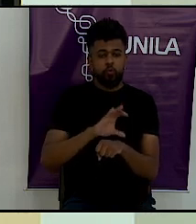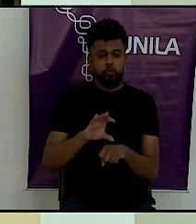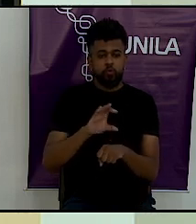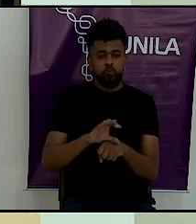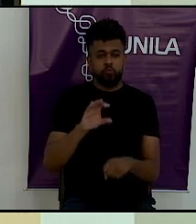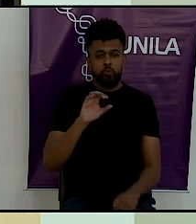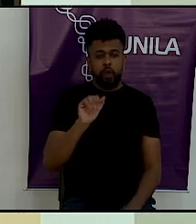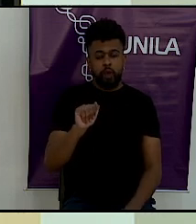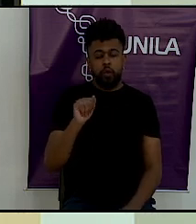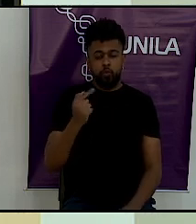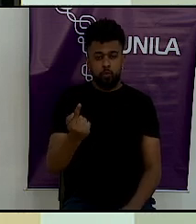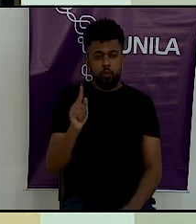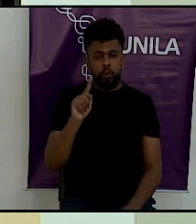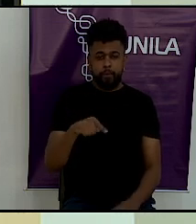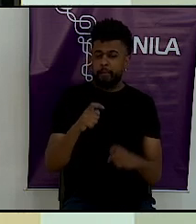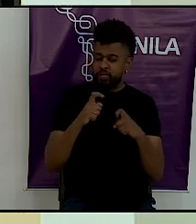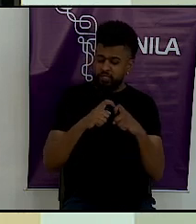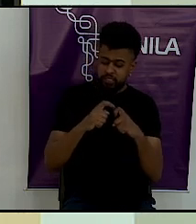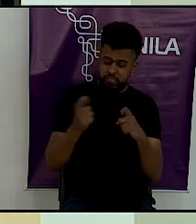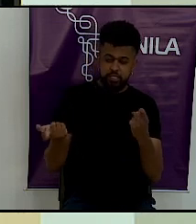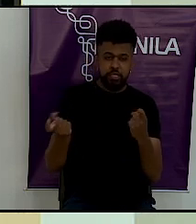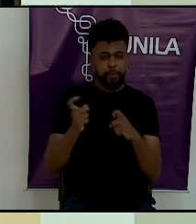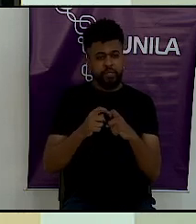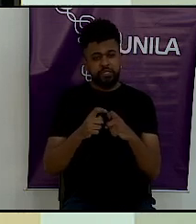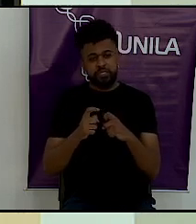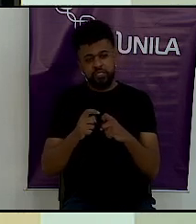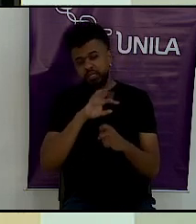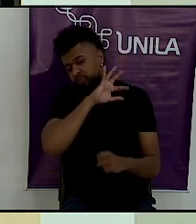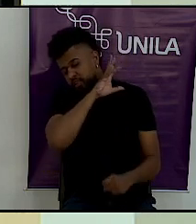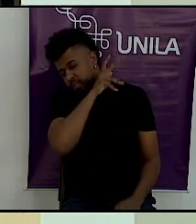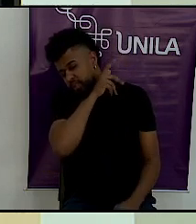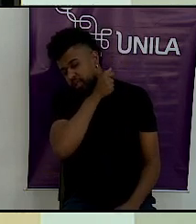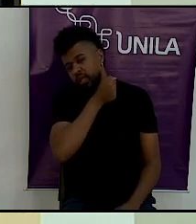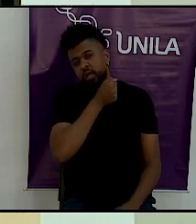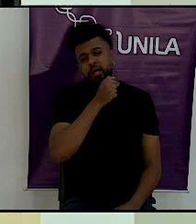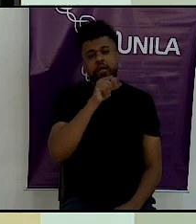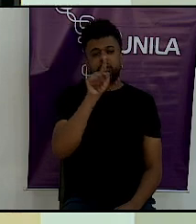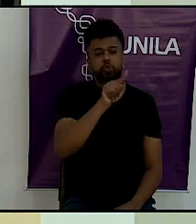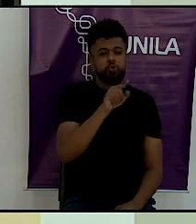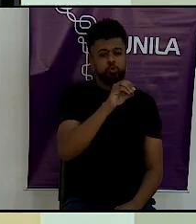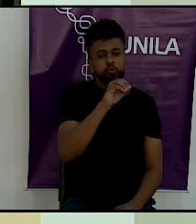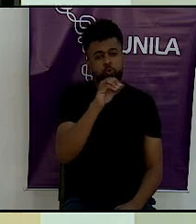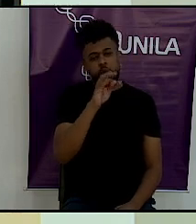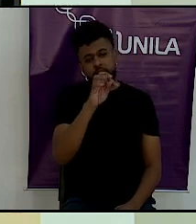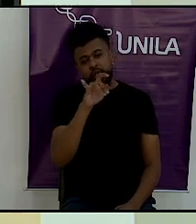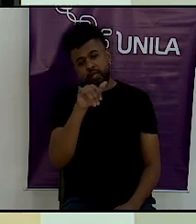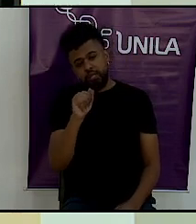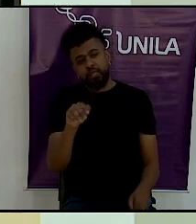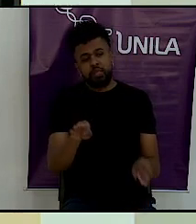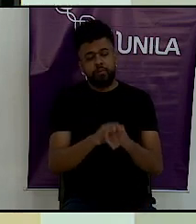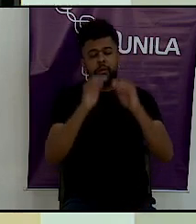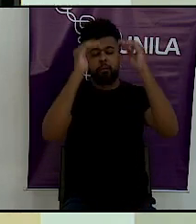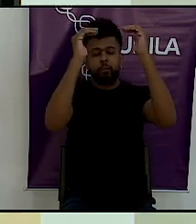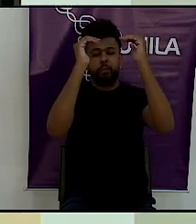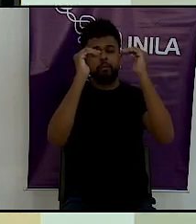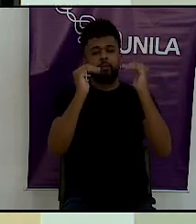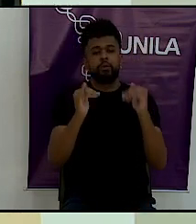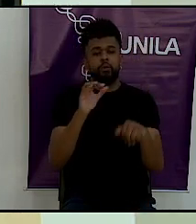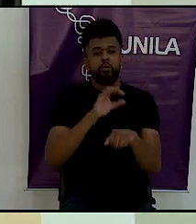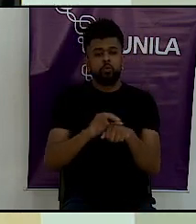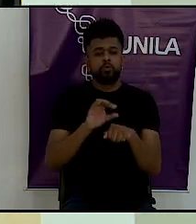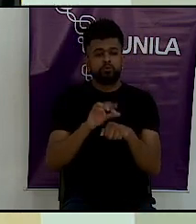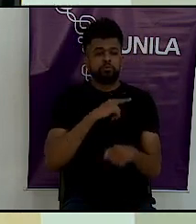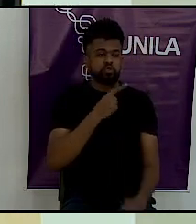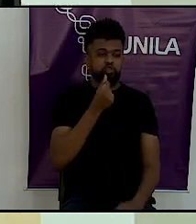nível A1, no caso medicina, medicina veterinária, odontologia e zootecnia, e para baixo os cursos que recebem